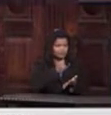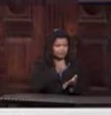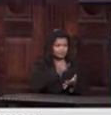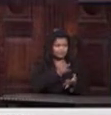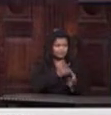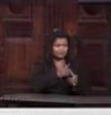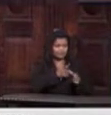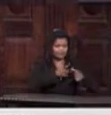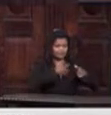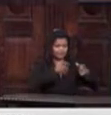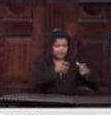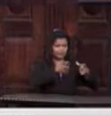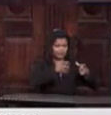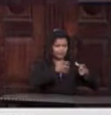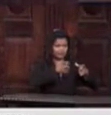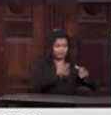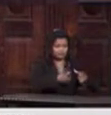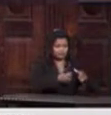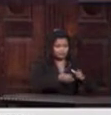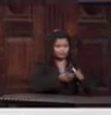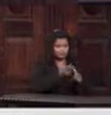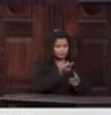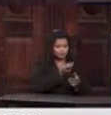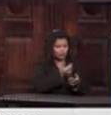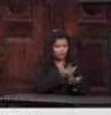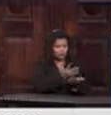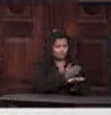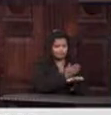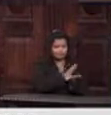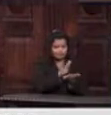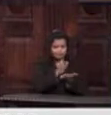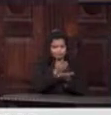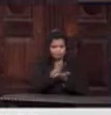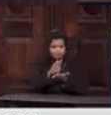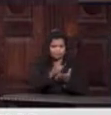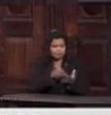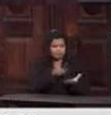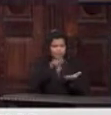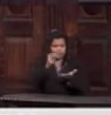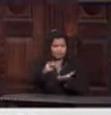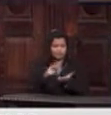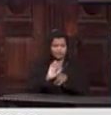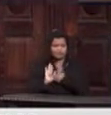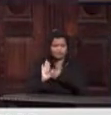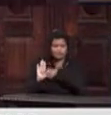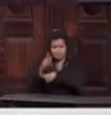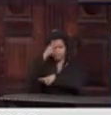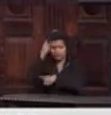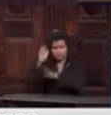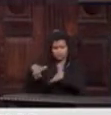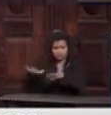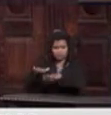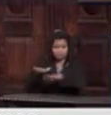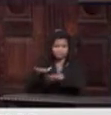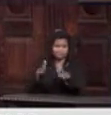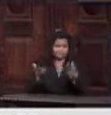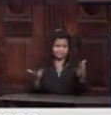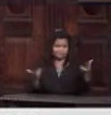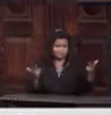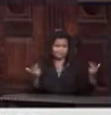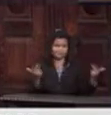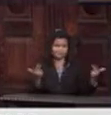a transferência do controle das estatais para o capital privado. Para acontecer exatamente o que já aconteceu no